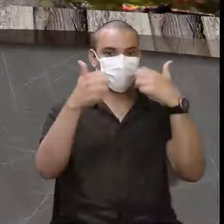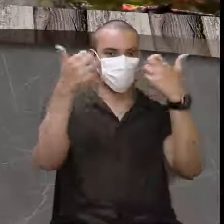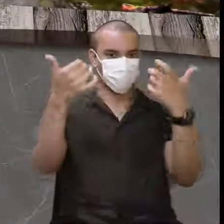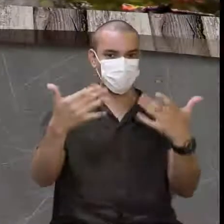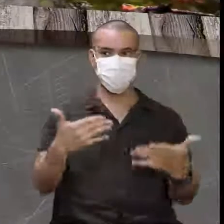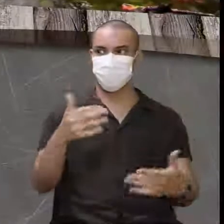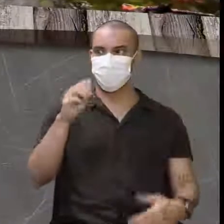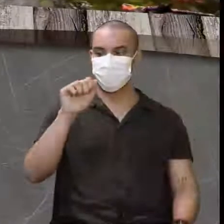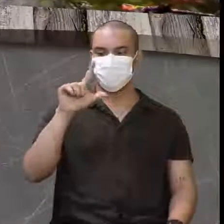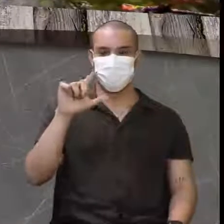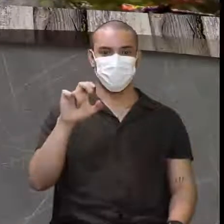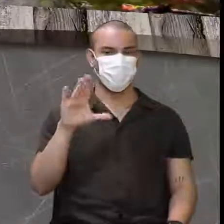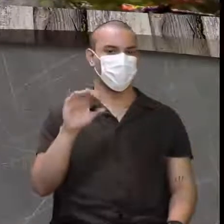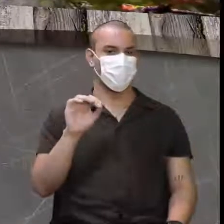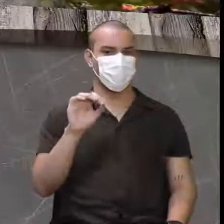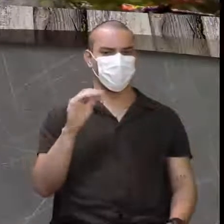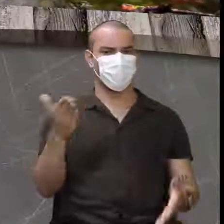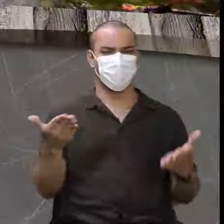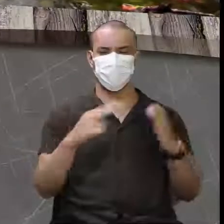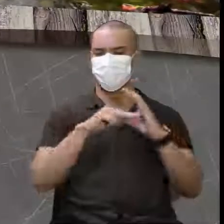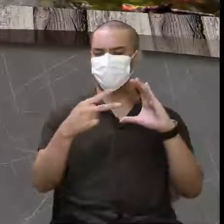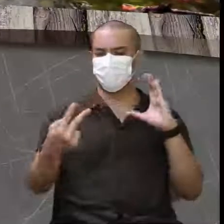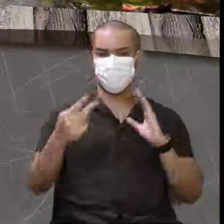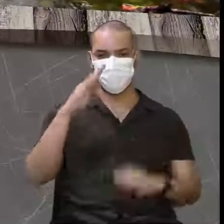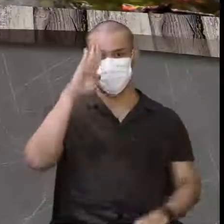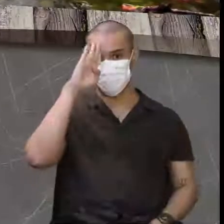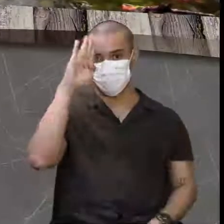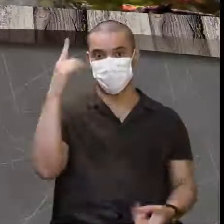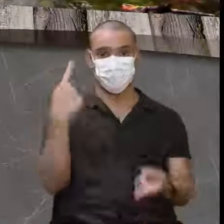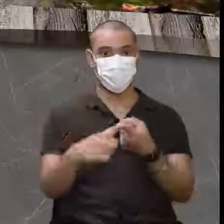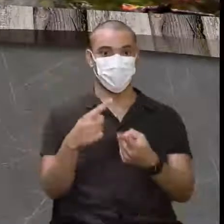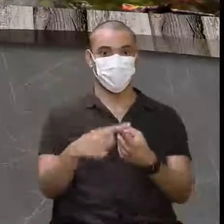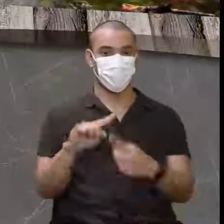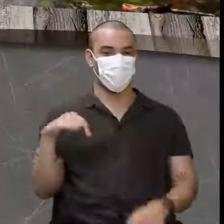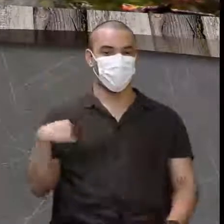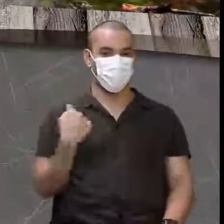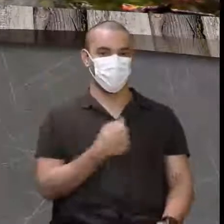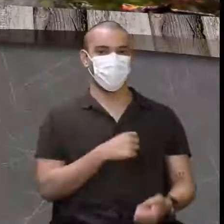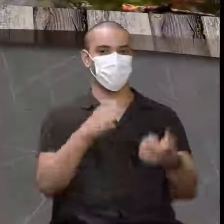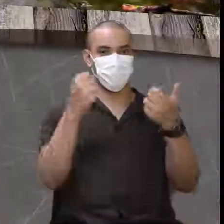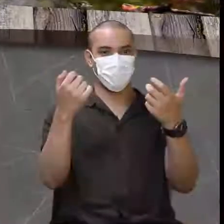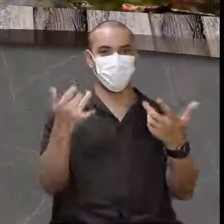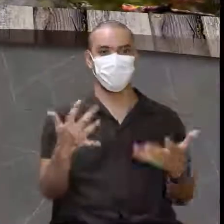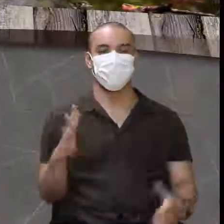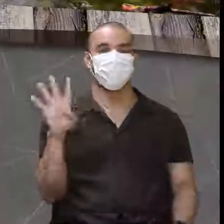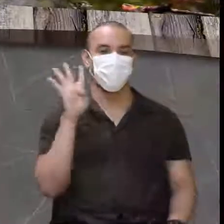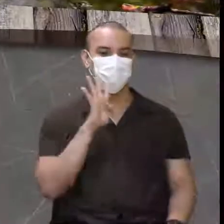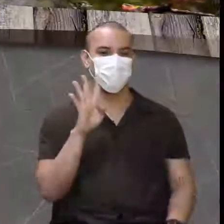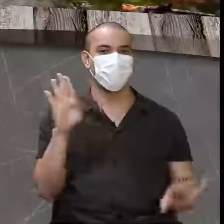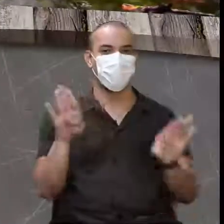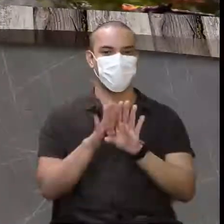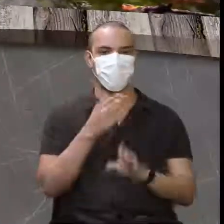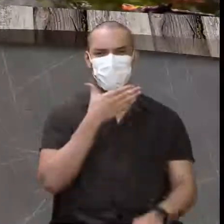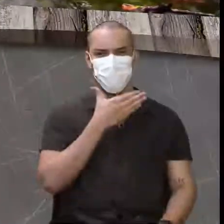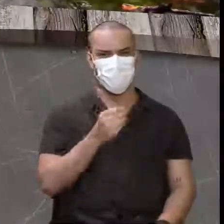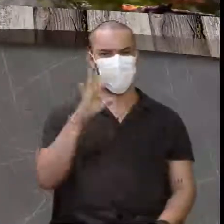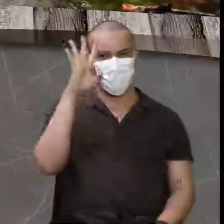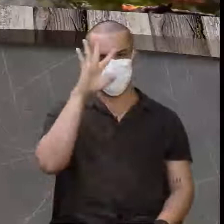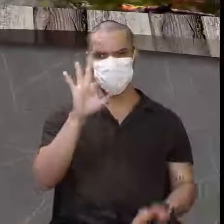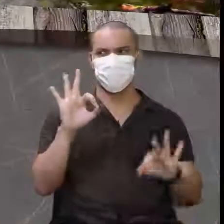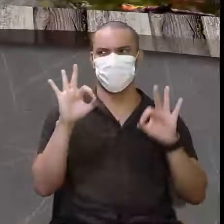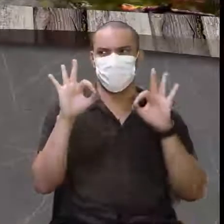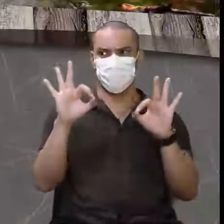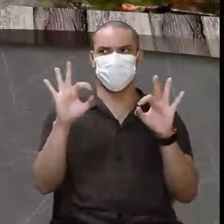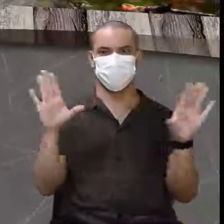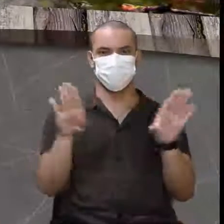ser fundamental agora, porque nós vamos falar de uma paradinha muito legal e de um carinha muito legal